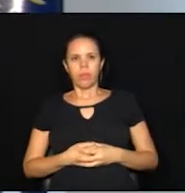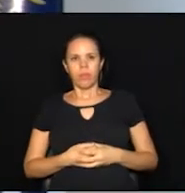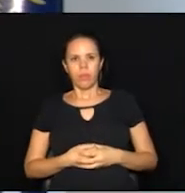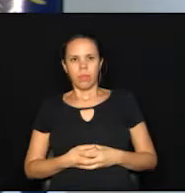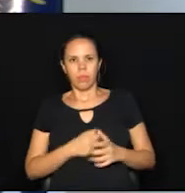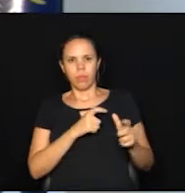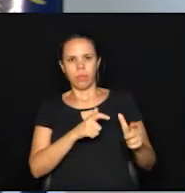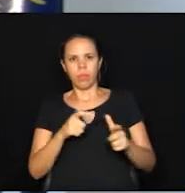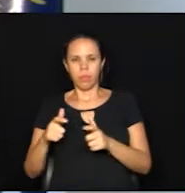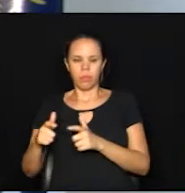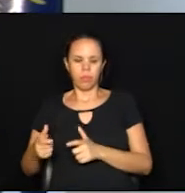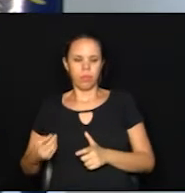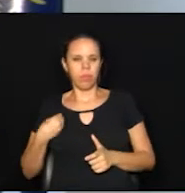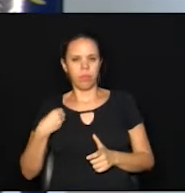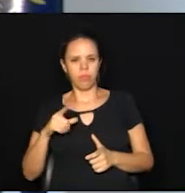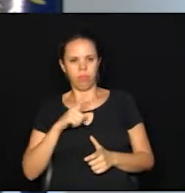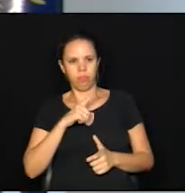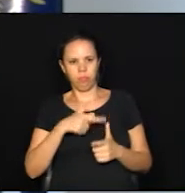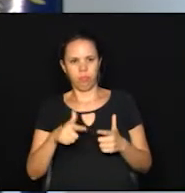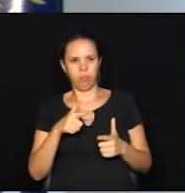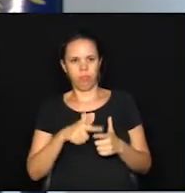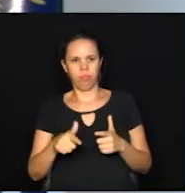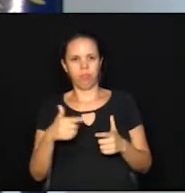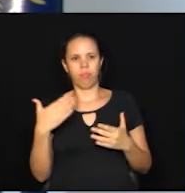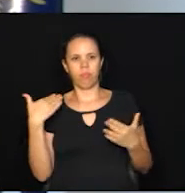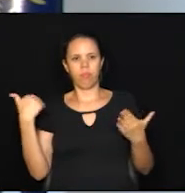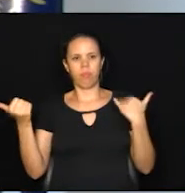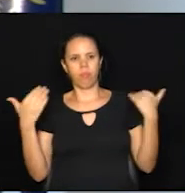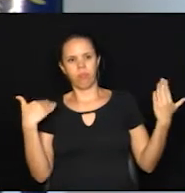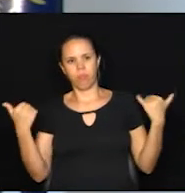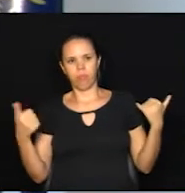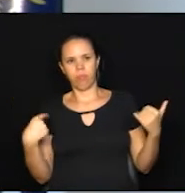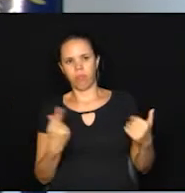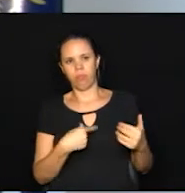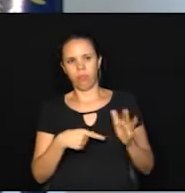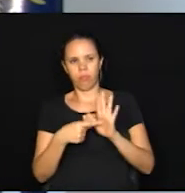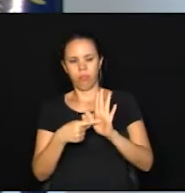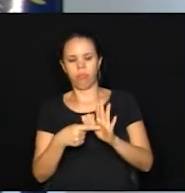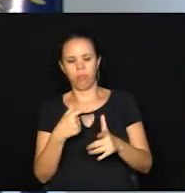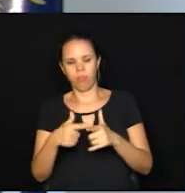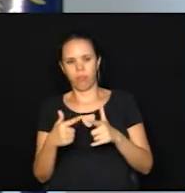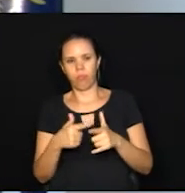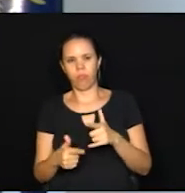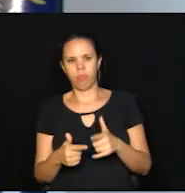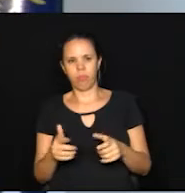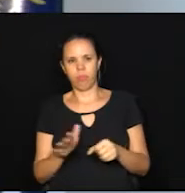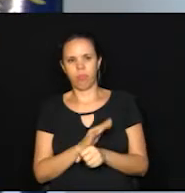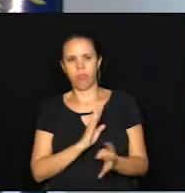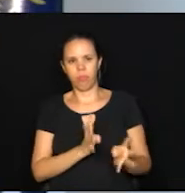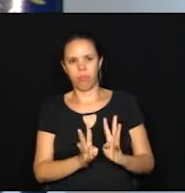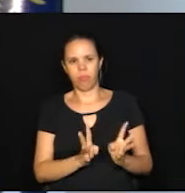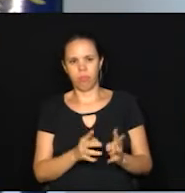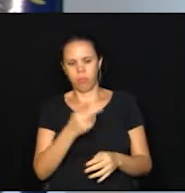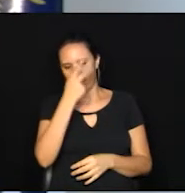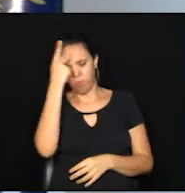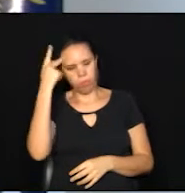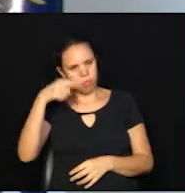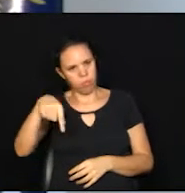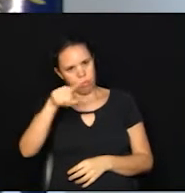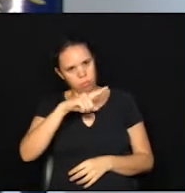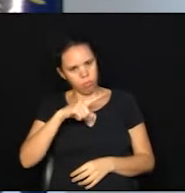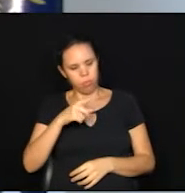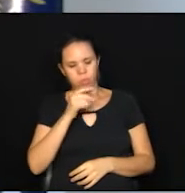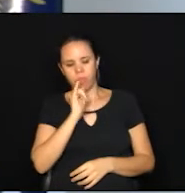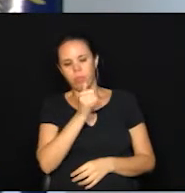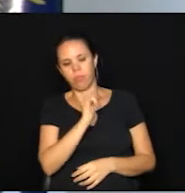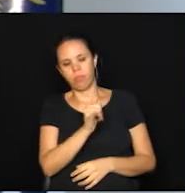os lugares que a gente tem tido bastante chamado, que tem apresentado esses problemas. Quando a pessoa ela é